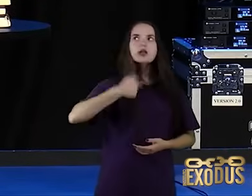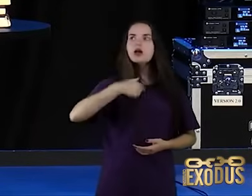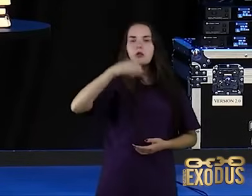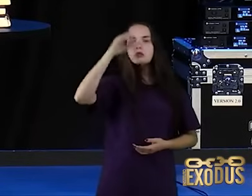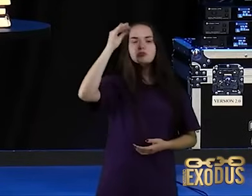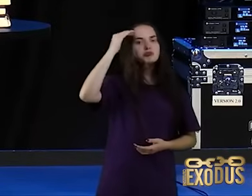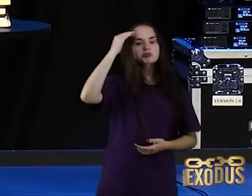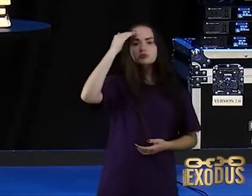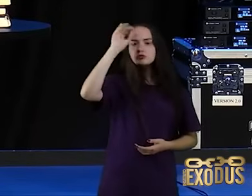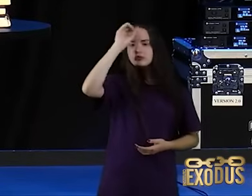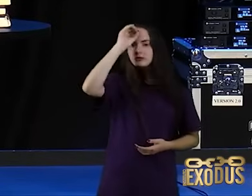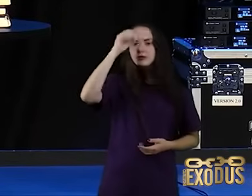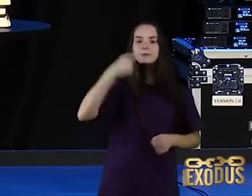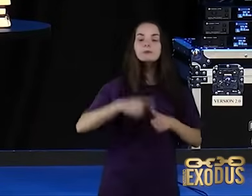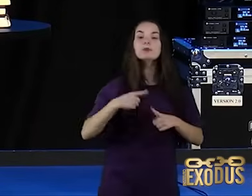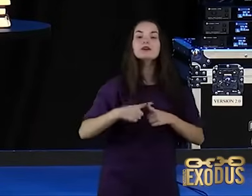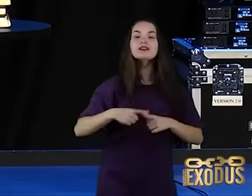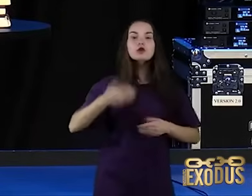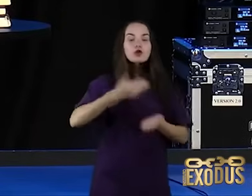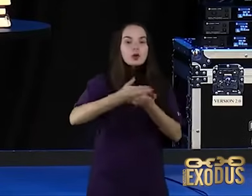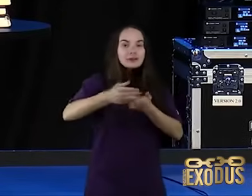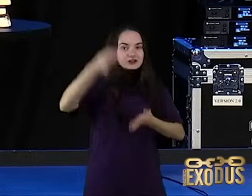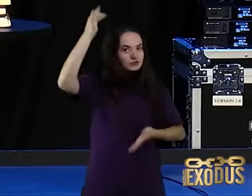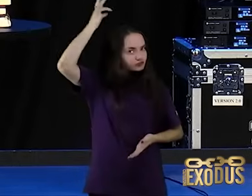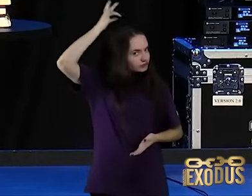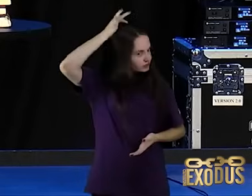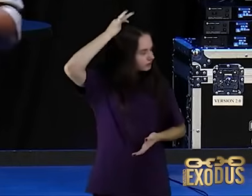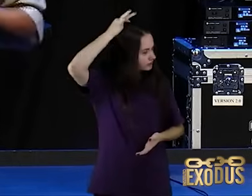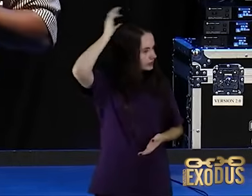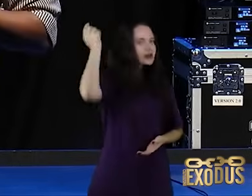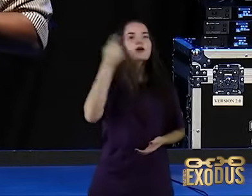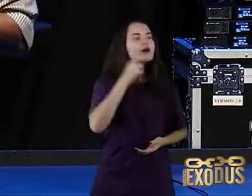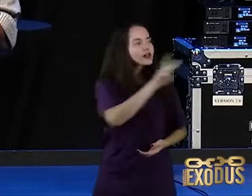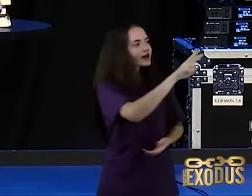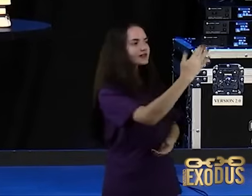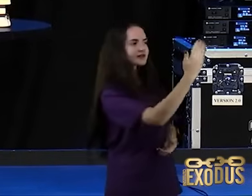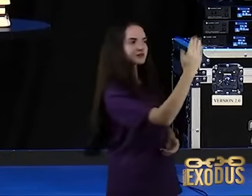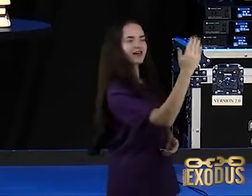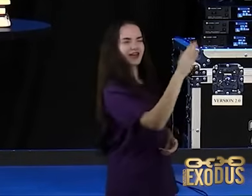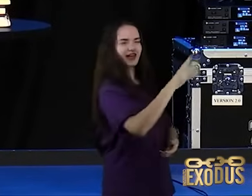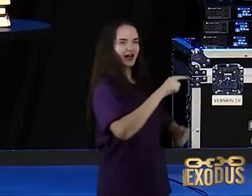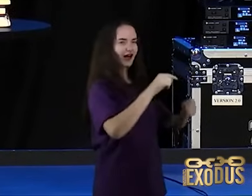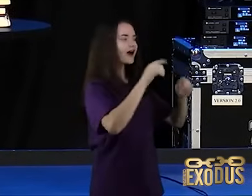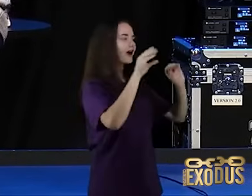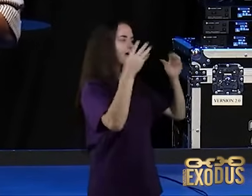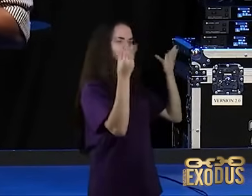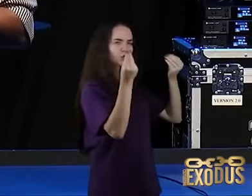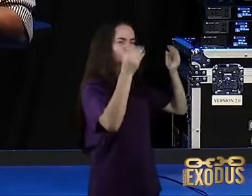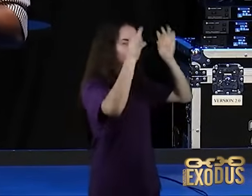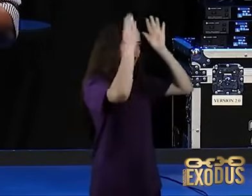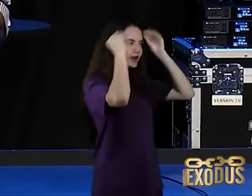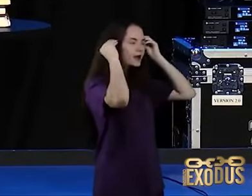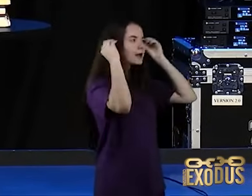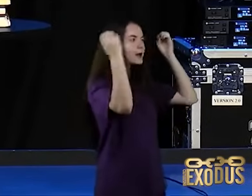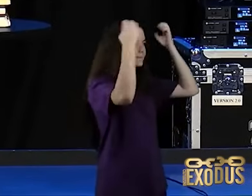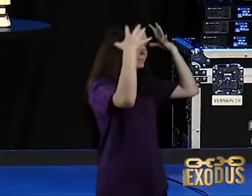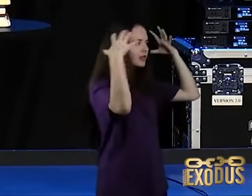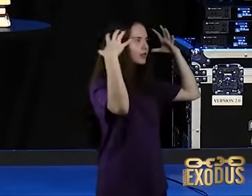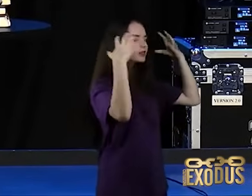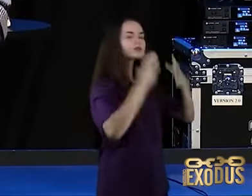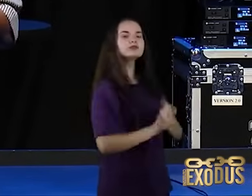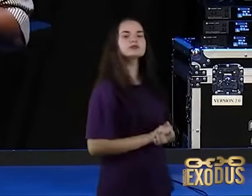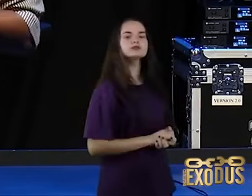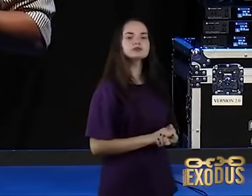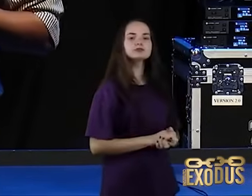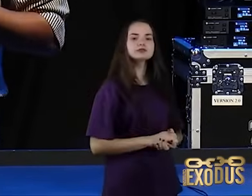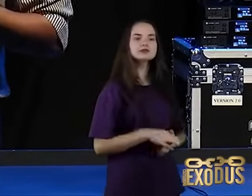minha calvice começou aqui ó eu olhava no espelho eu tinha tanto cabelo aí uma vez um amigo meu falou assim